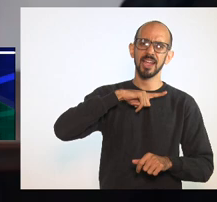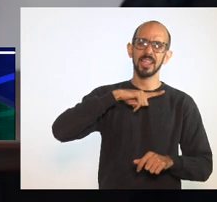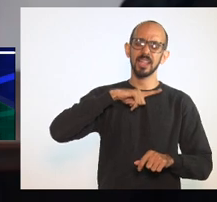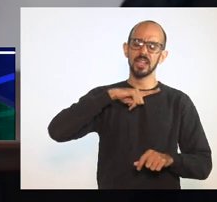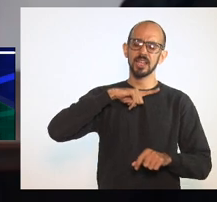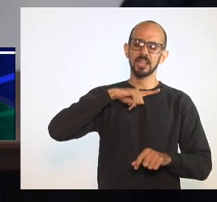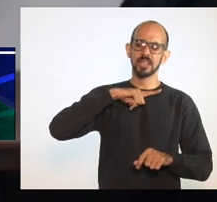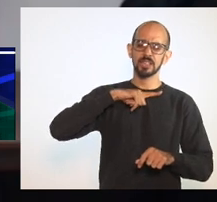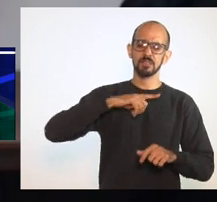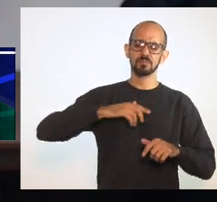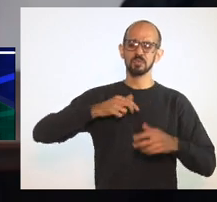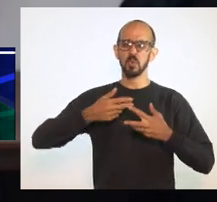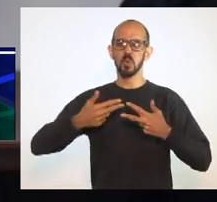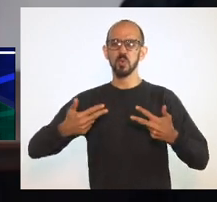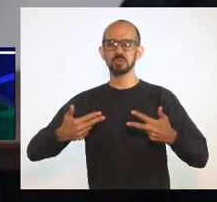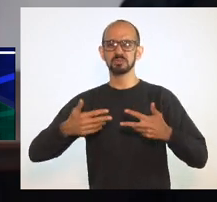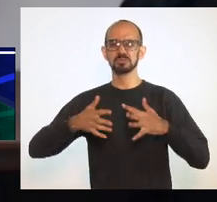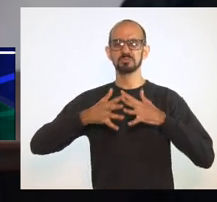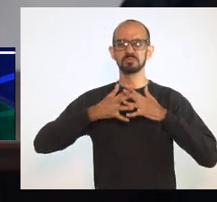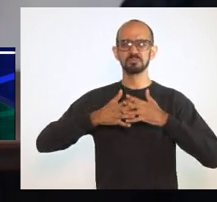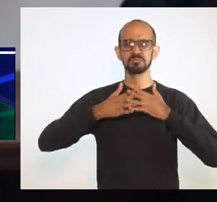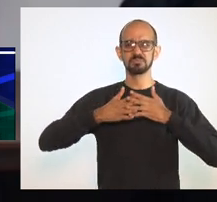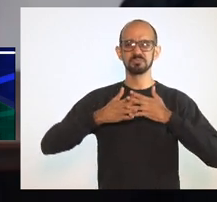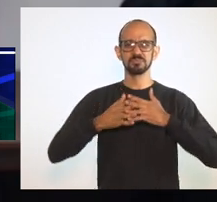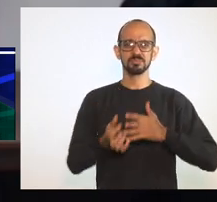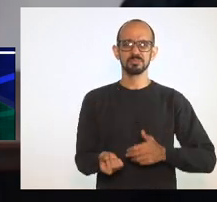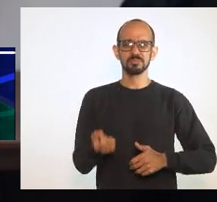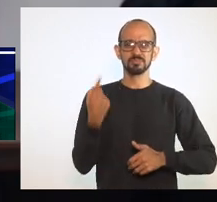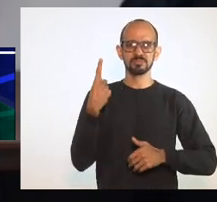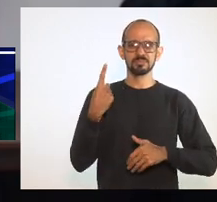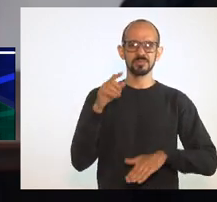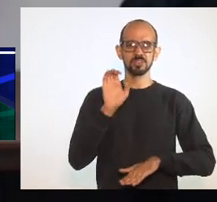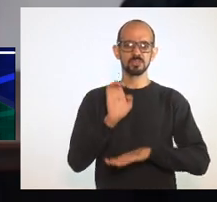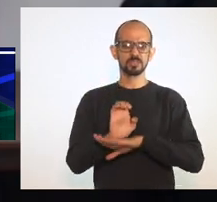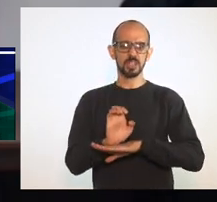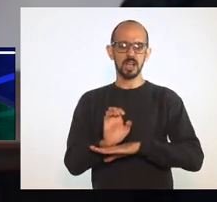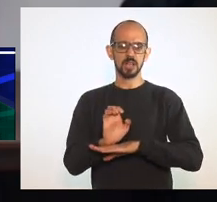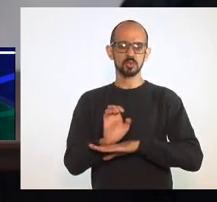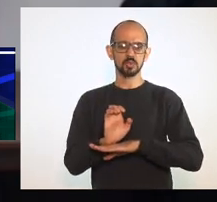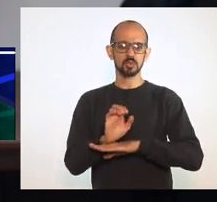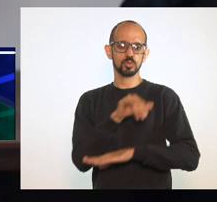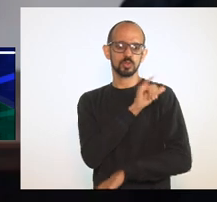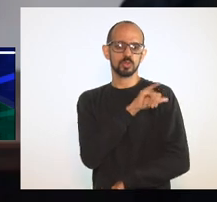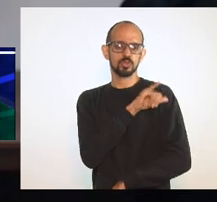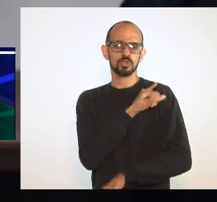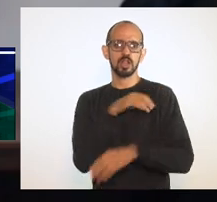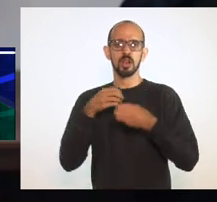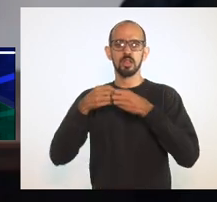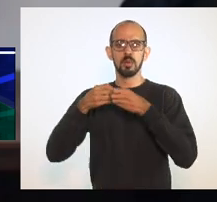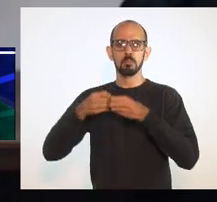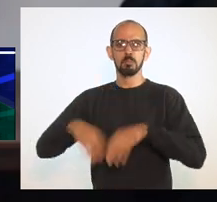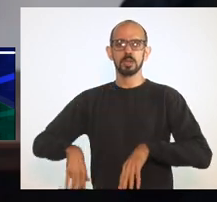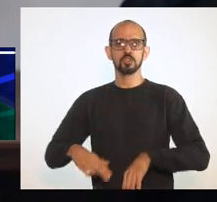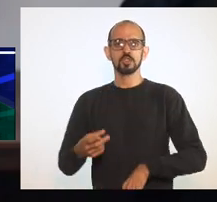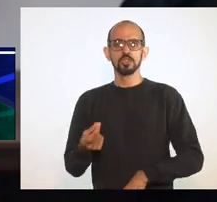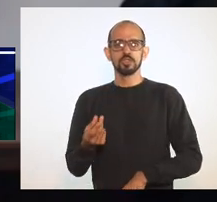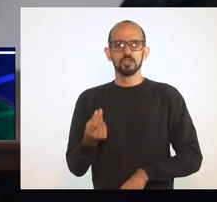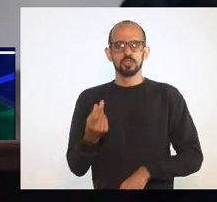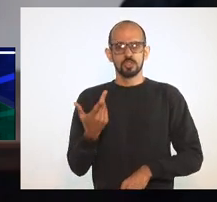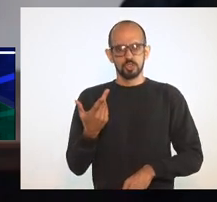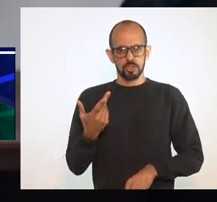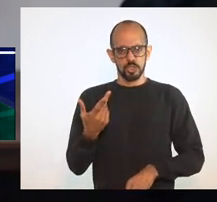complexas e estranhas, e o Estado do Rio só perdendo. Mais do que isso, a gente vê a